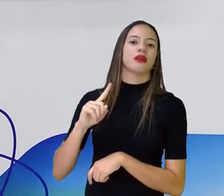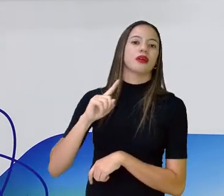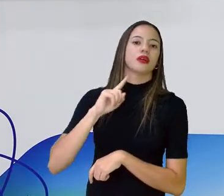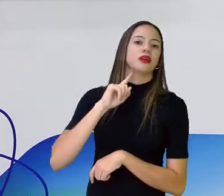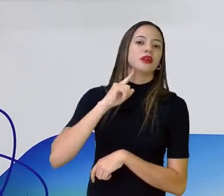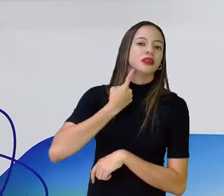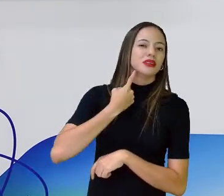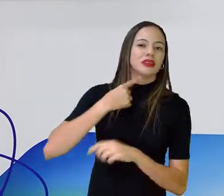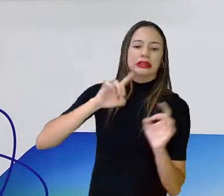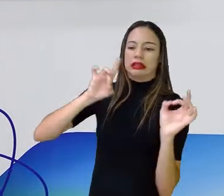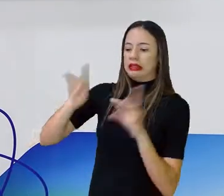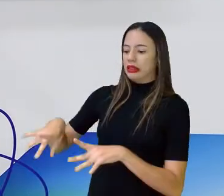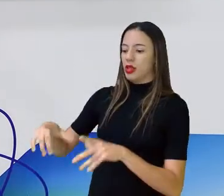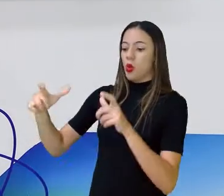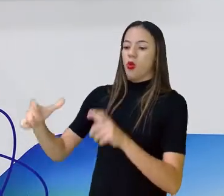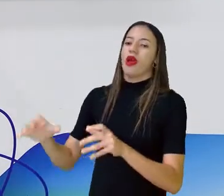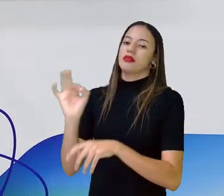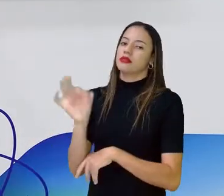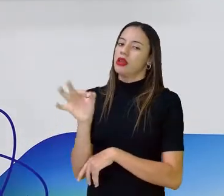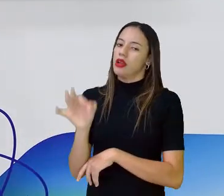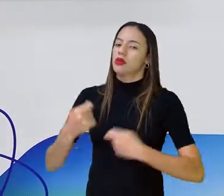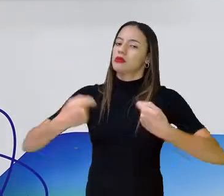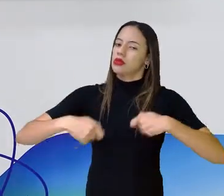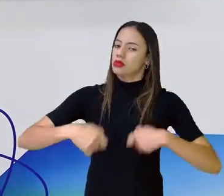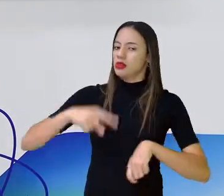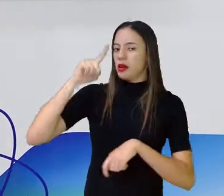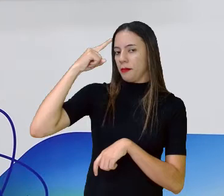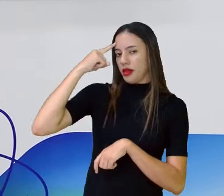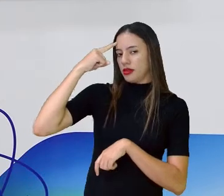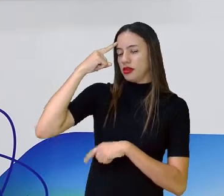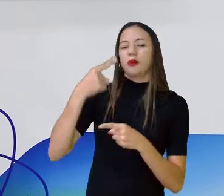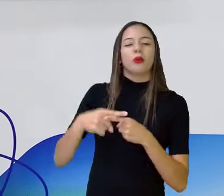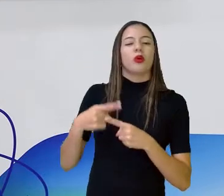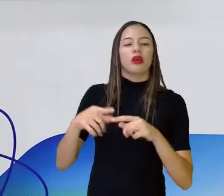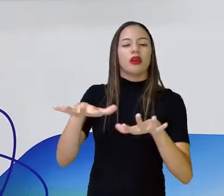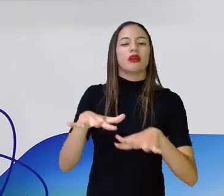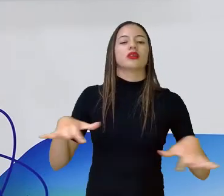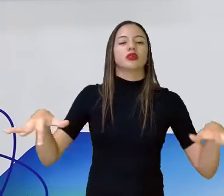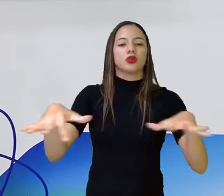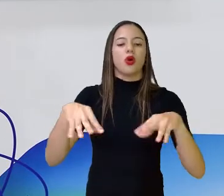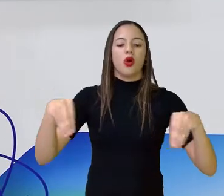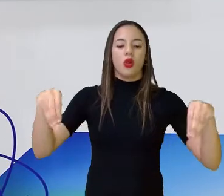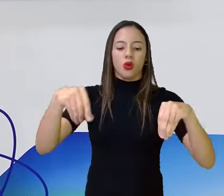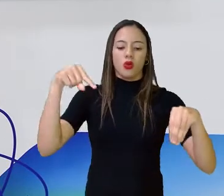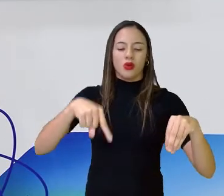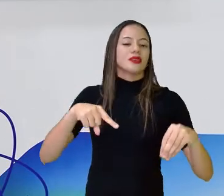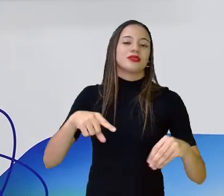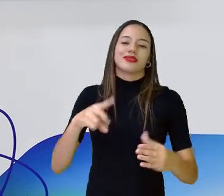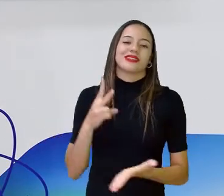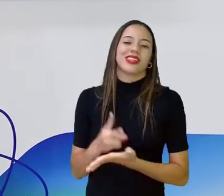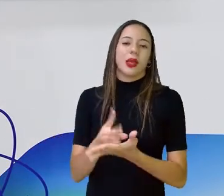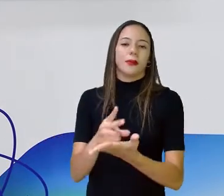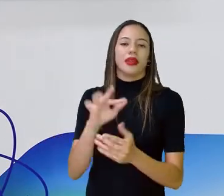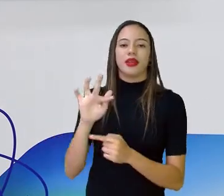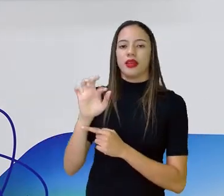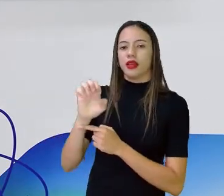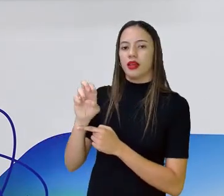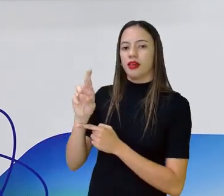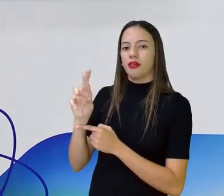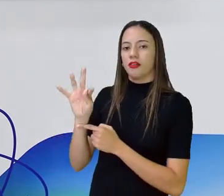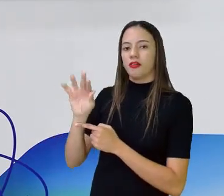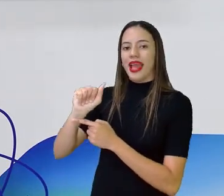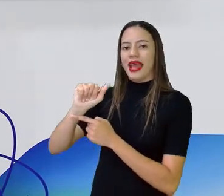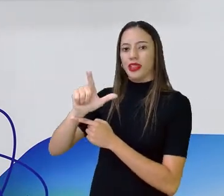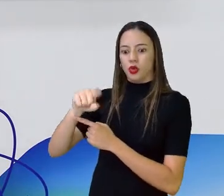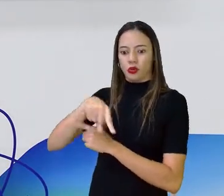correto dos lixos, do resíduo que é produzido para que esse solo ele esteja sempre fértil e, claro, a gente